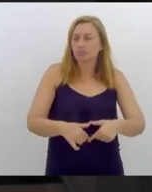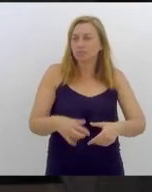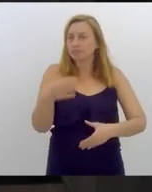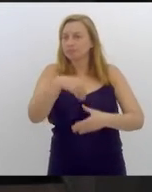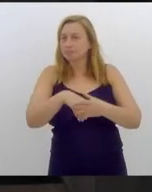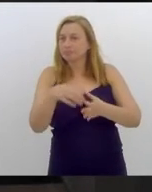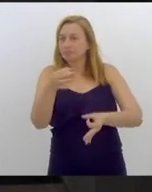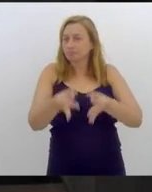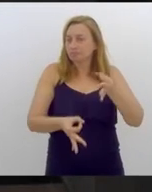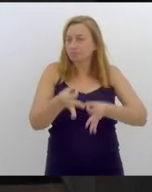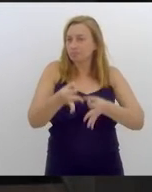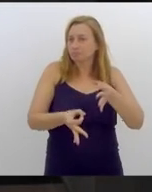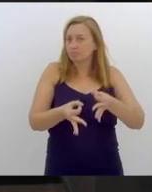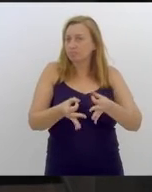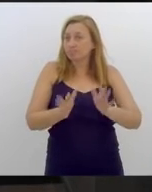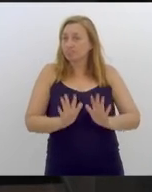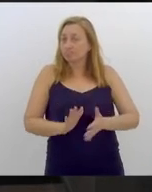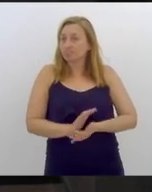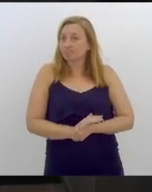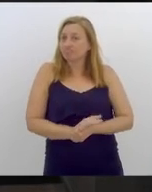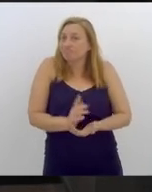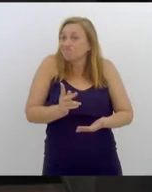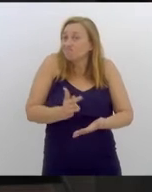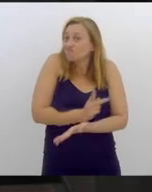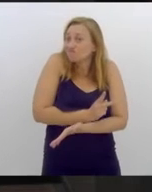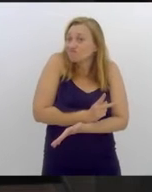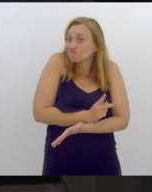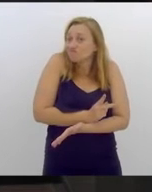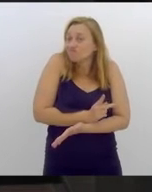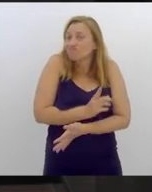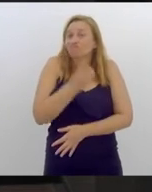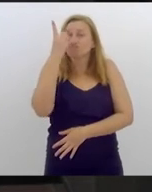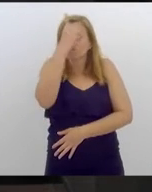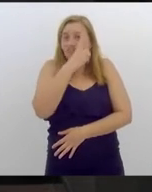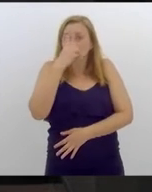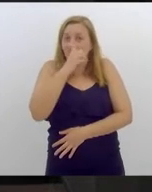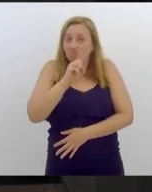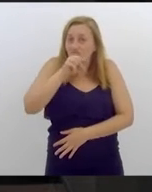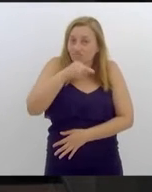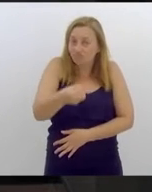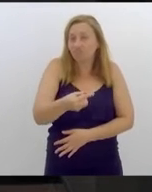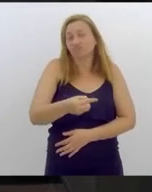esse desdobramento aconteceu logo no domingo seguinte